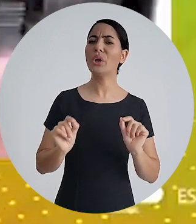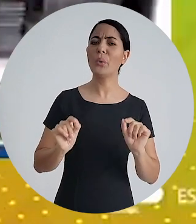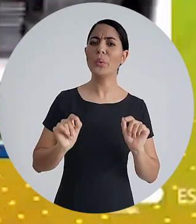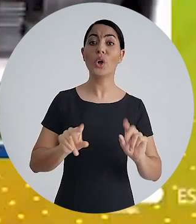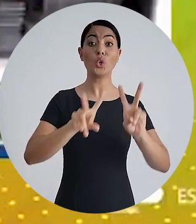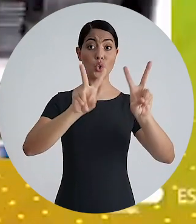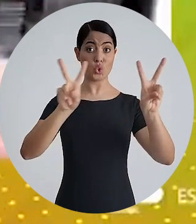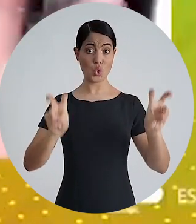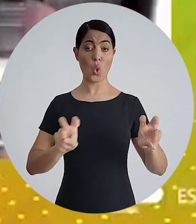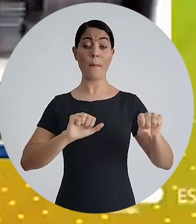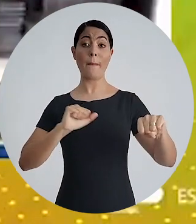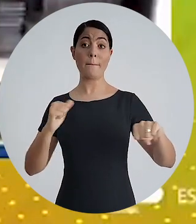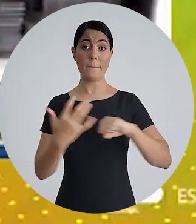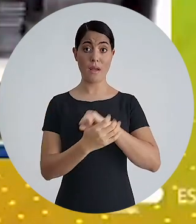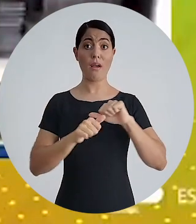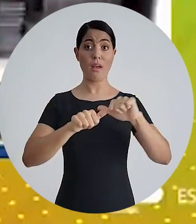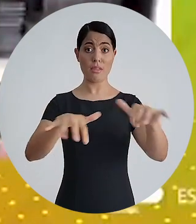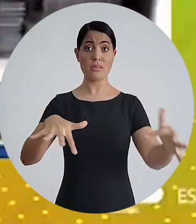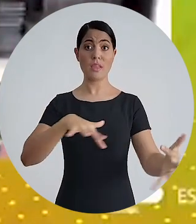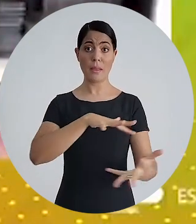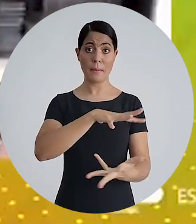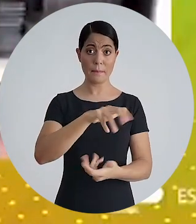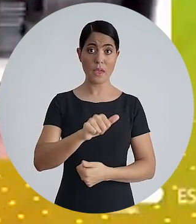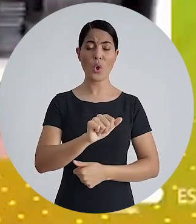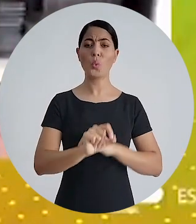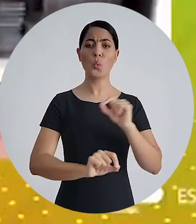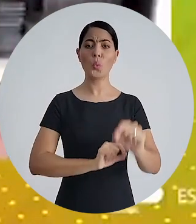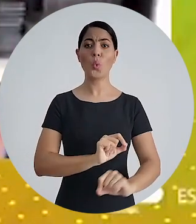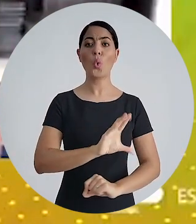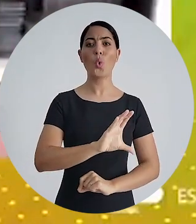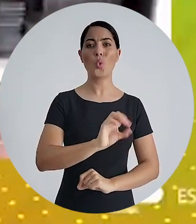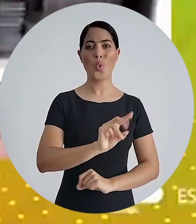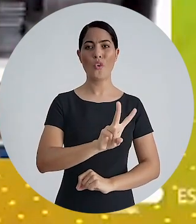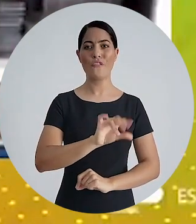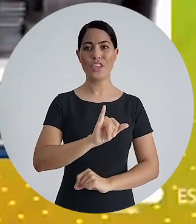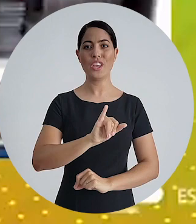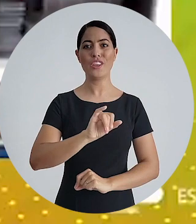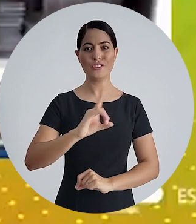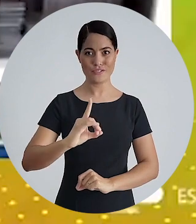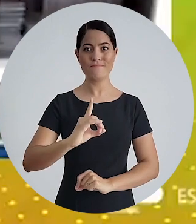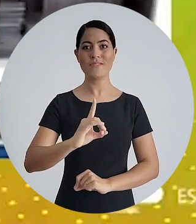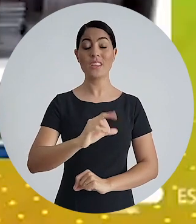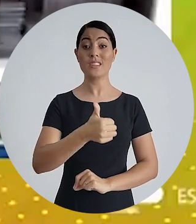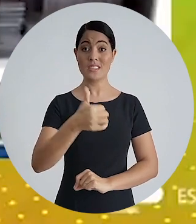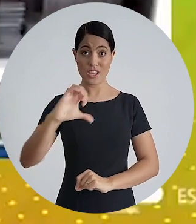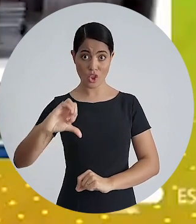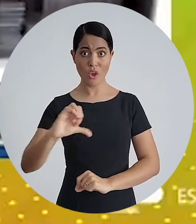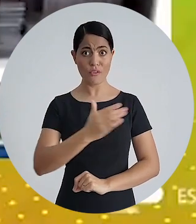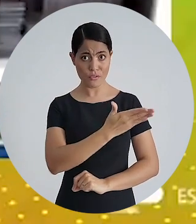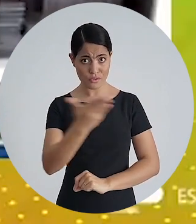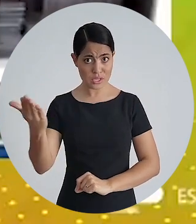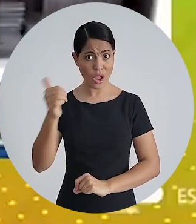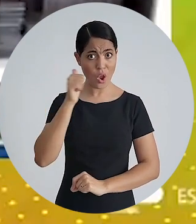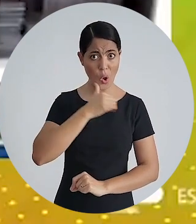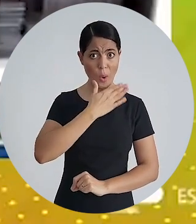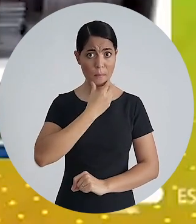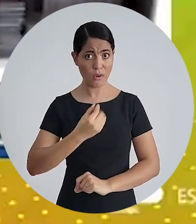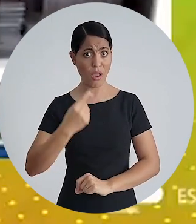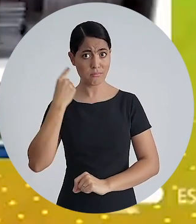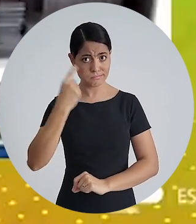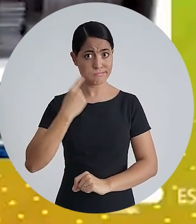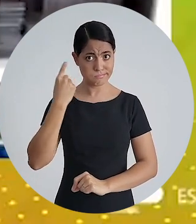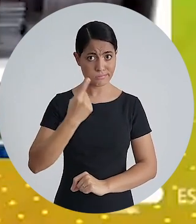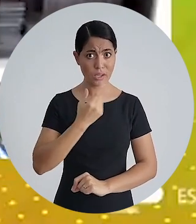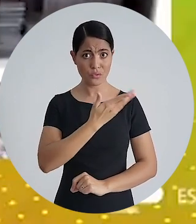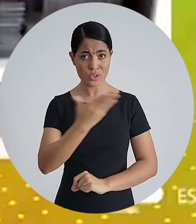É o enquadramento categorial da pandemia da Covid-19. Porque é muito importante para você que me escuta agora, advogado,